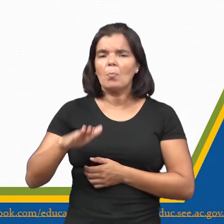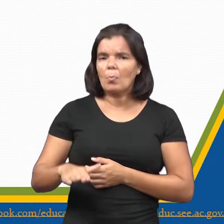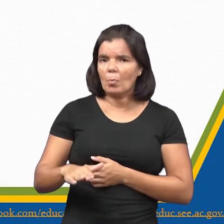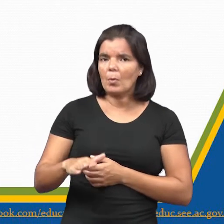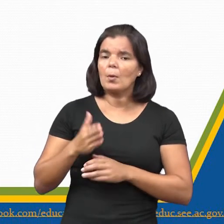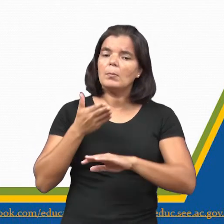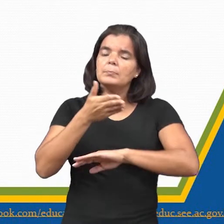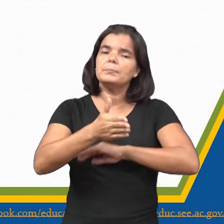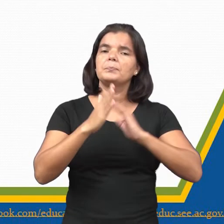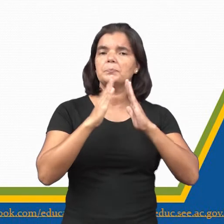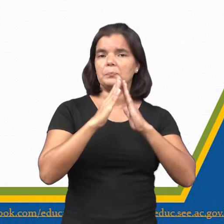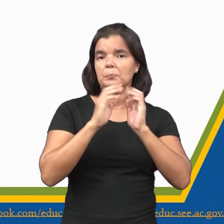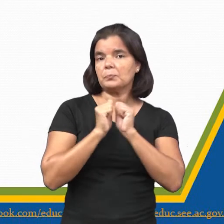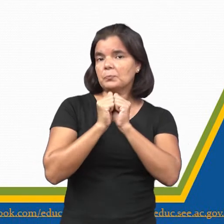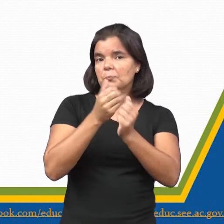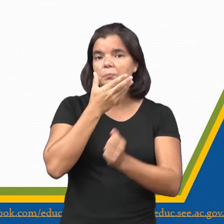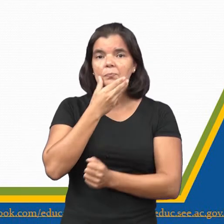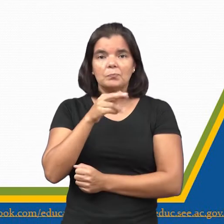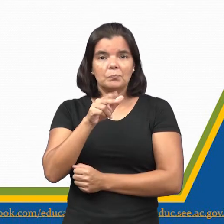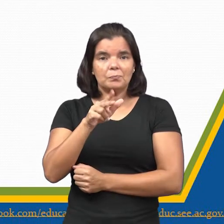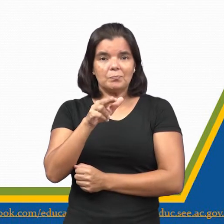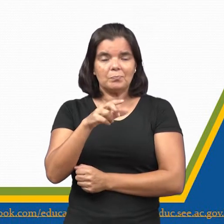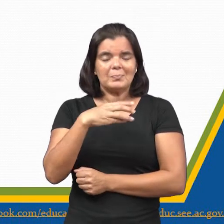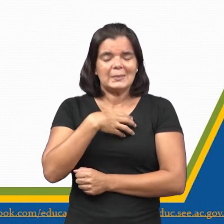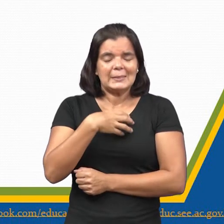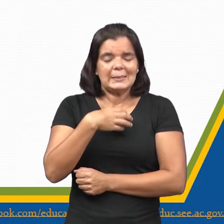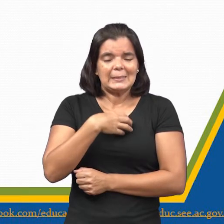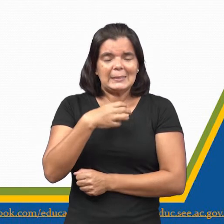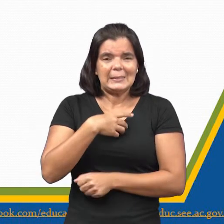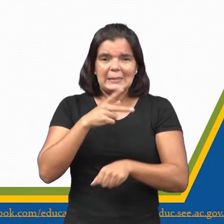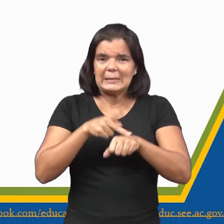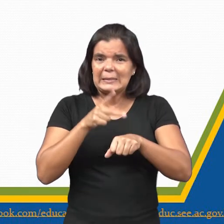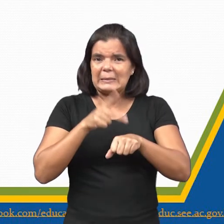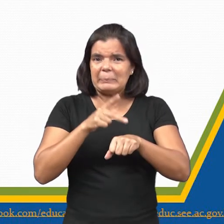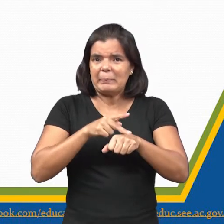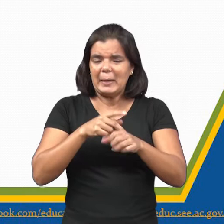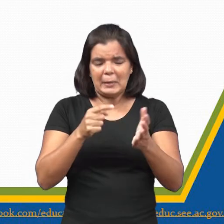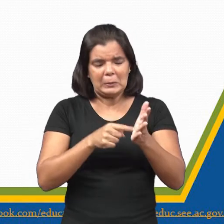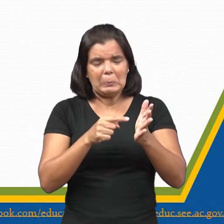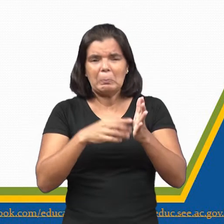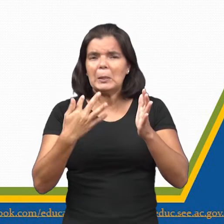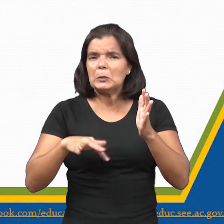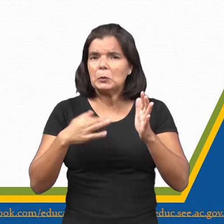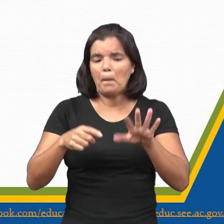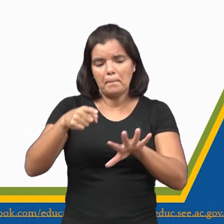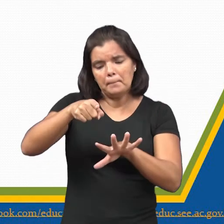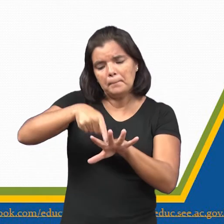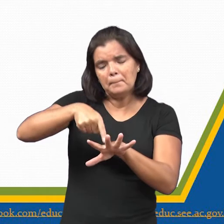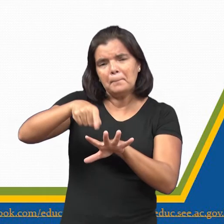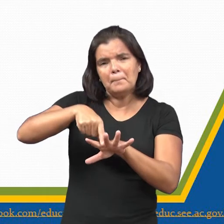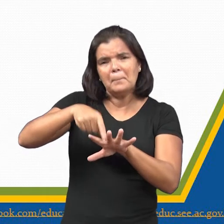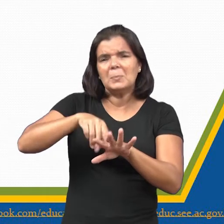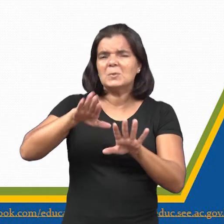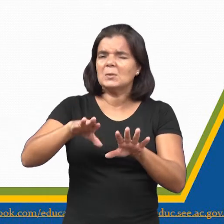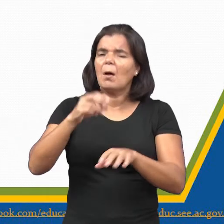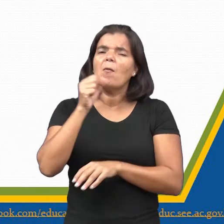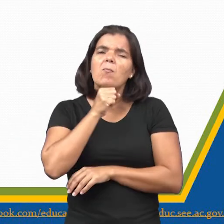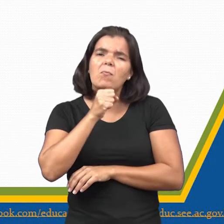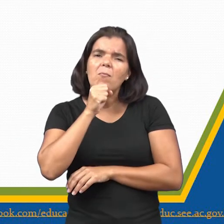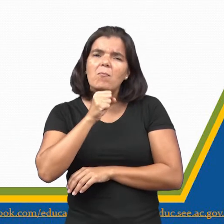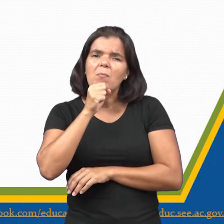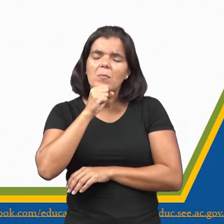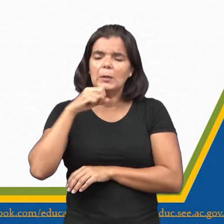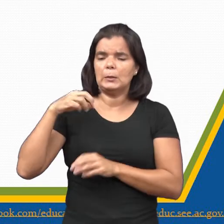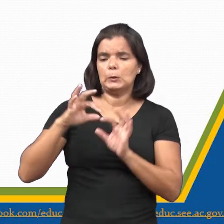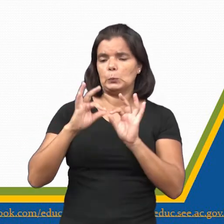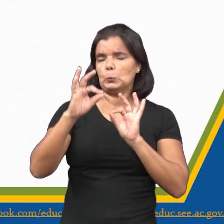à escola com meus irmãos, sentindo as pedras machucarem meus pés, pois as sandálias de dedo já estavam gastas. O